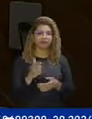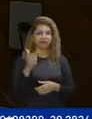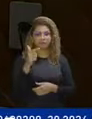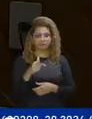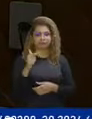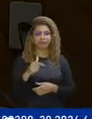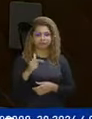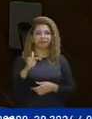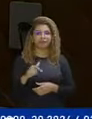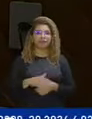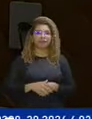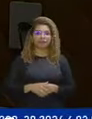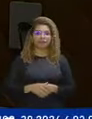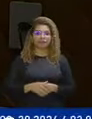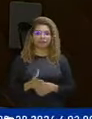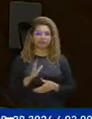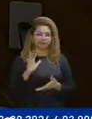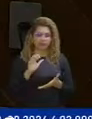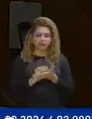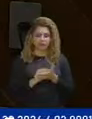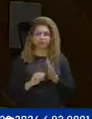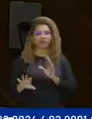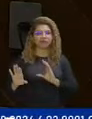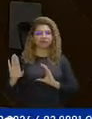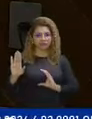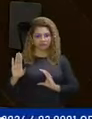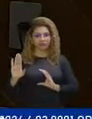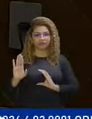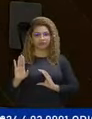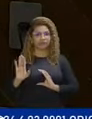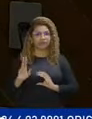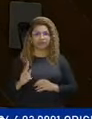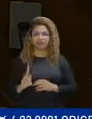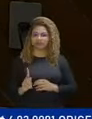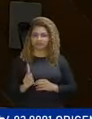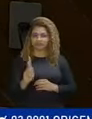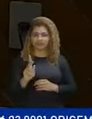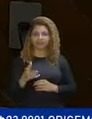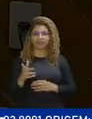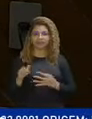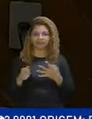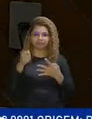em sede de registro de candidatura, devendo tais alegações serem objeto